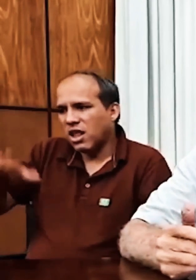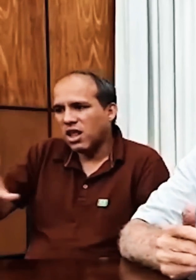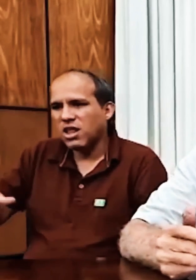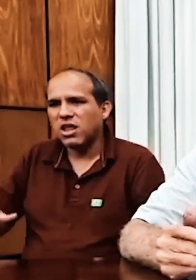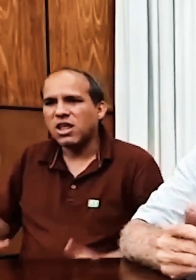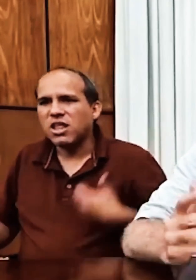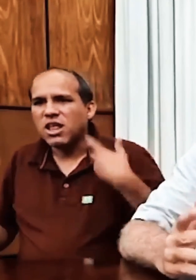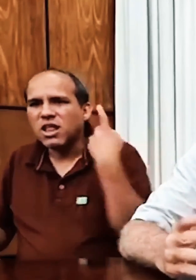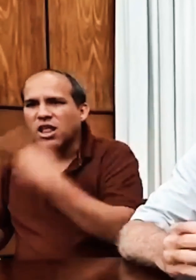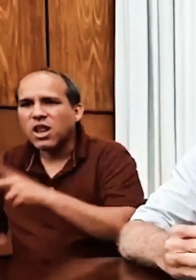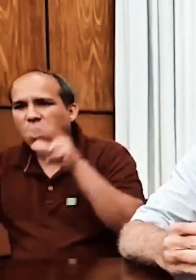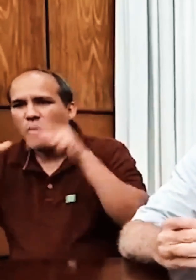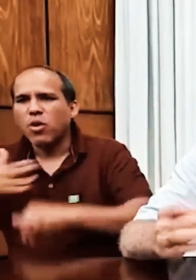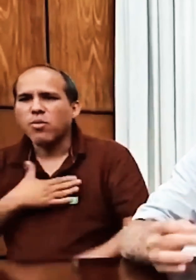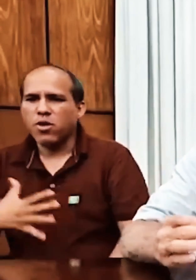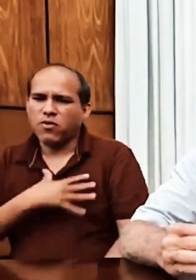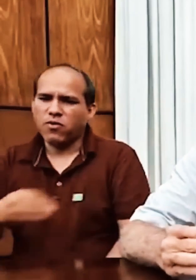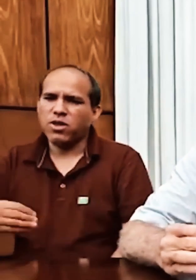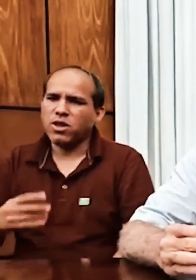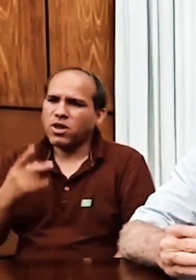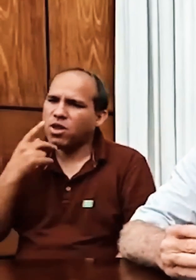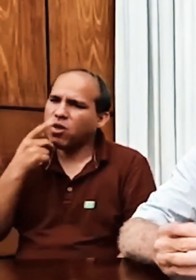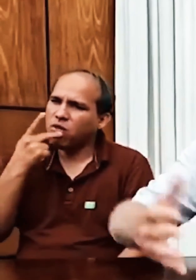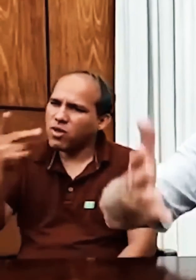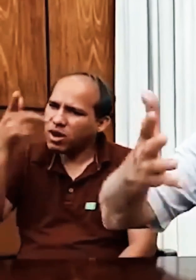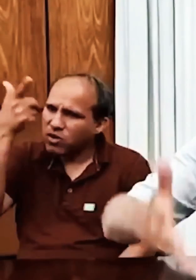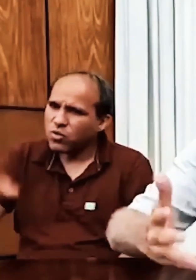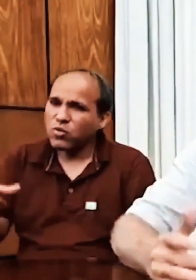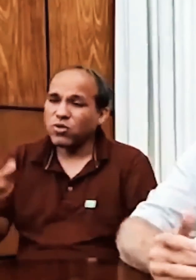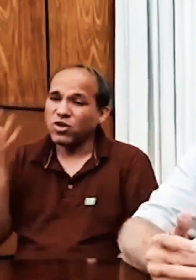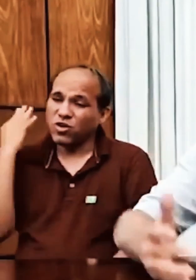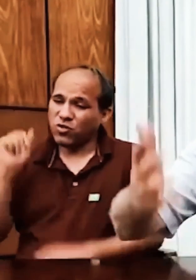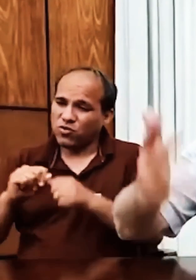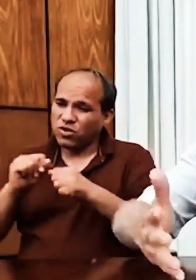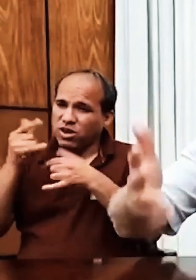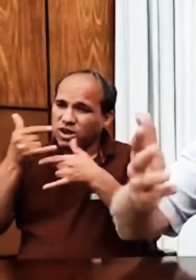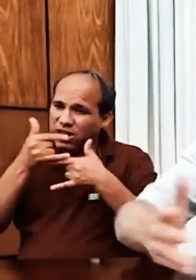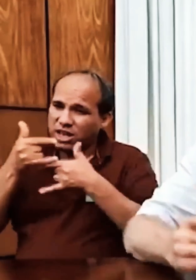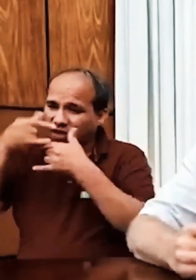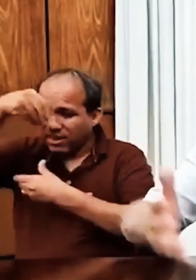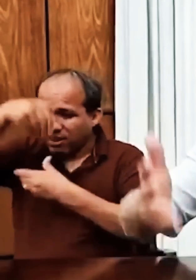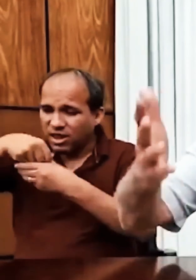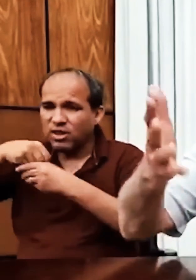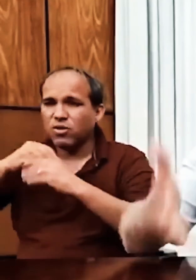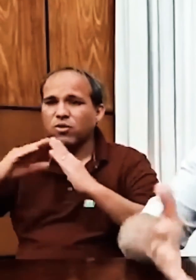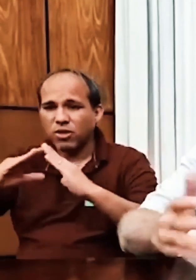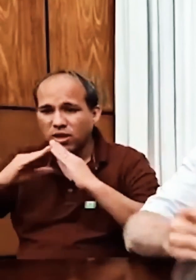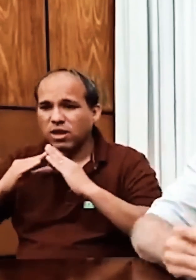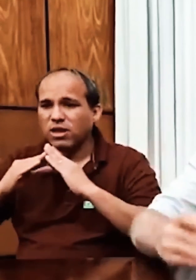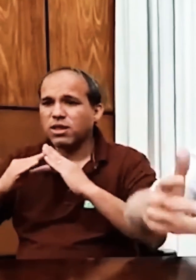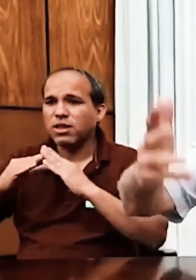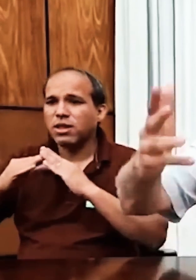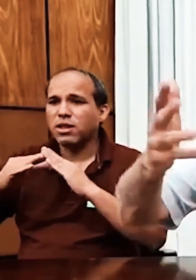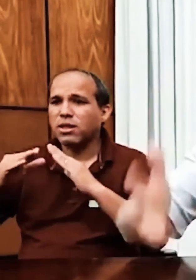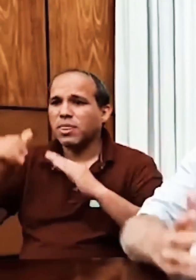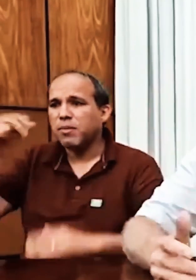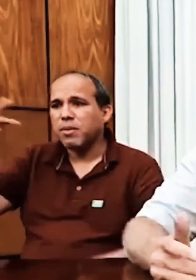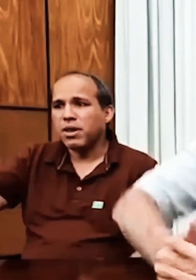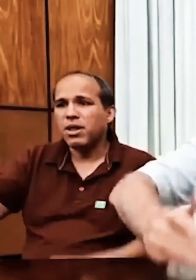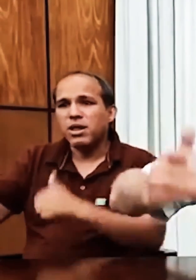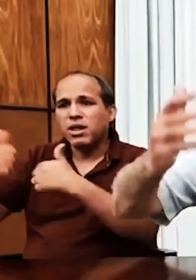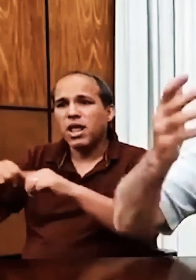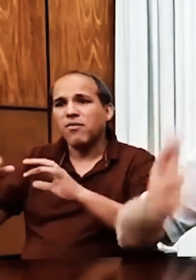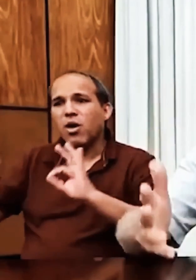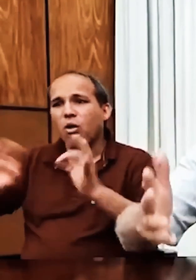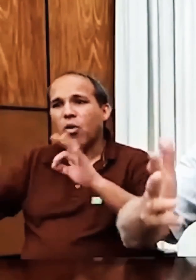basicamente. Repito, live. Fiz uma live de dentro da casa das meninas que estavam se